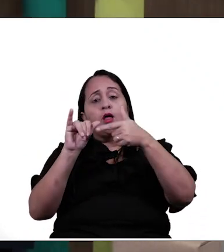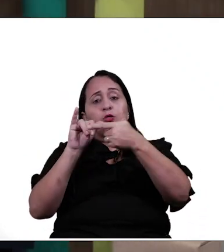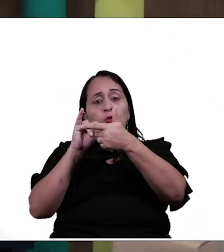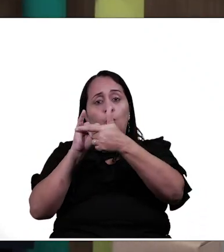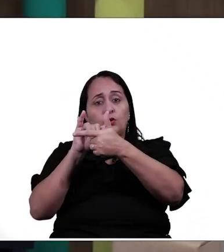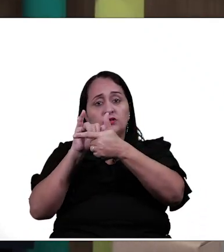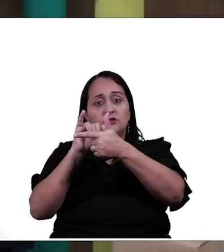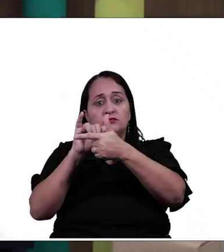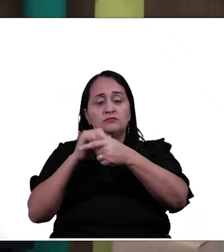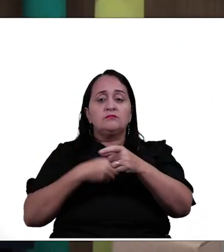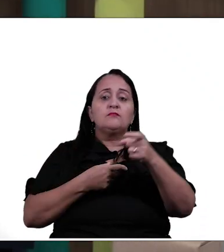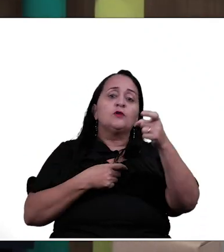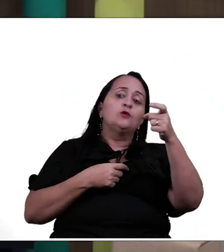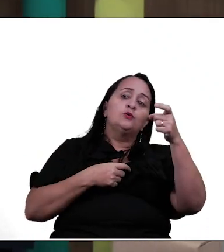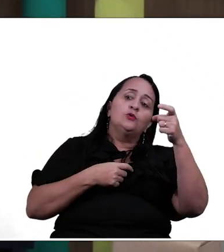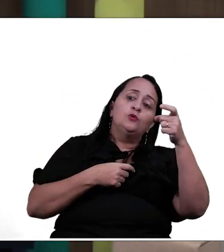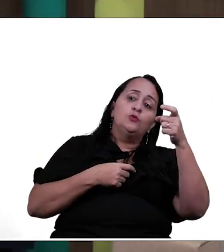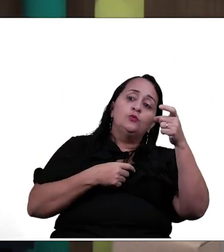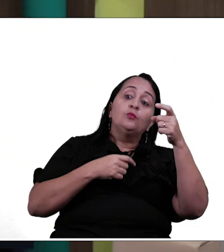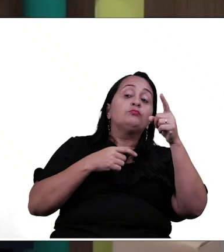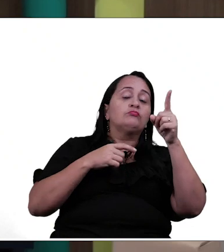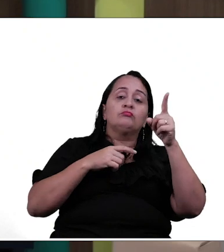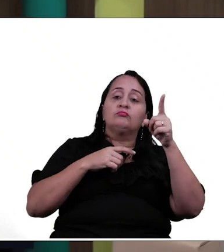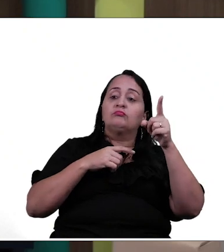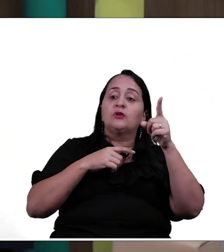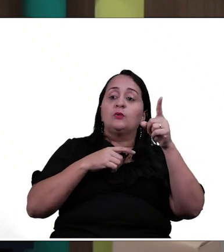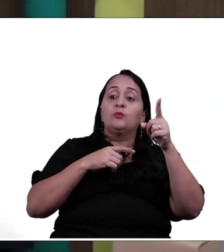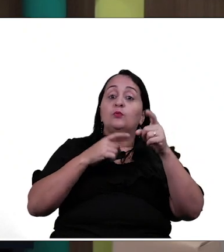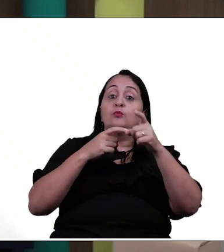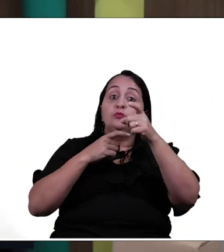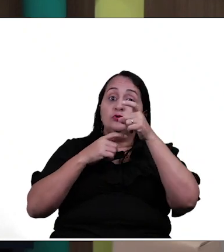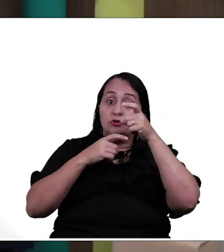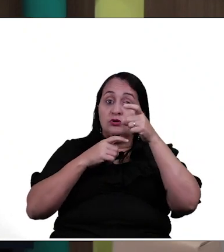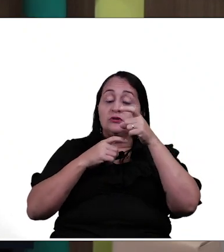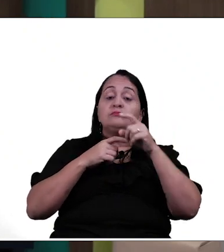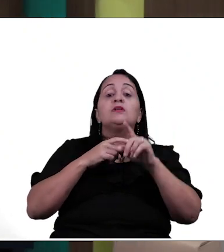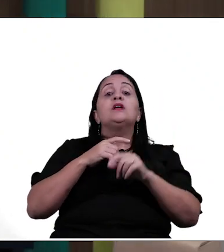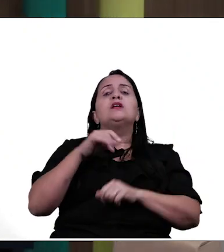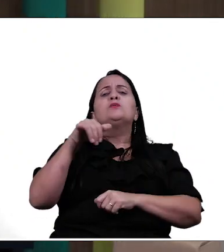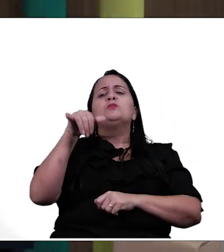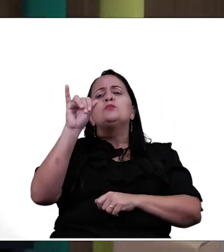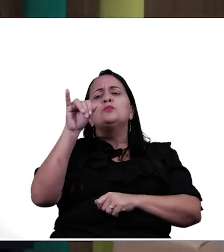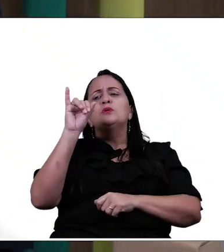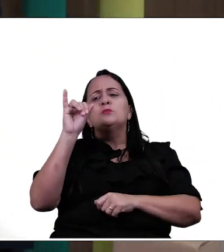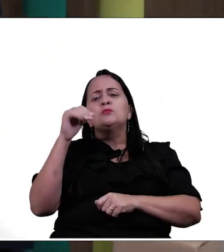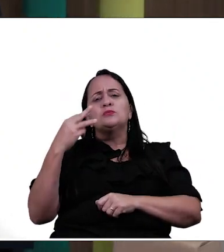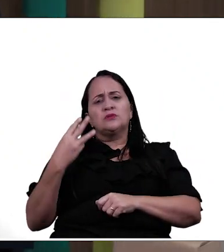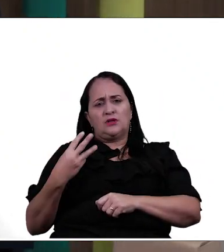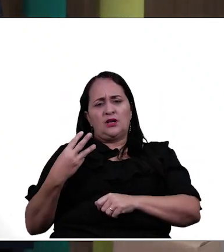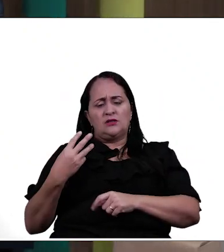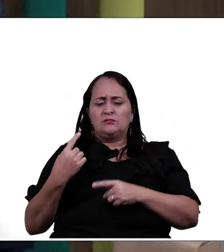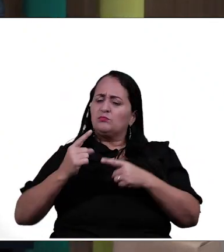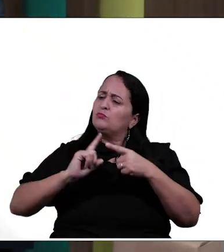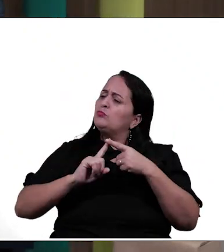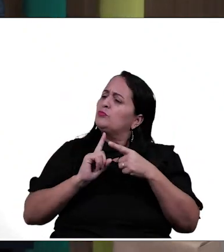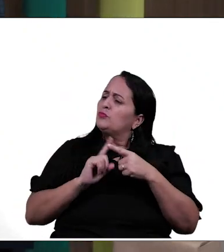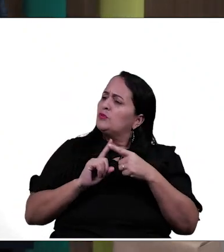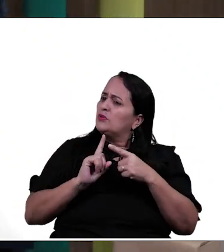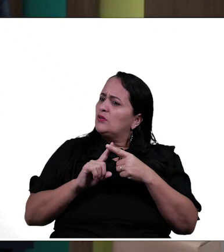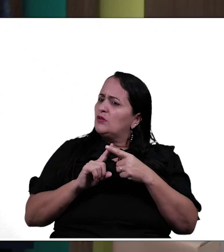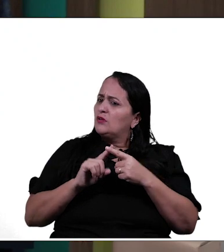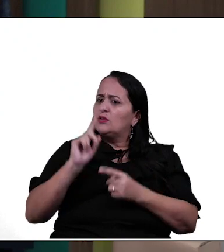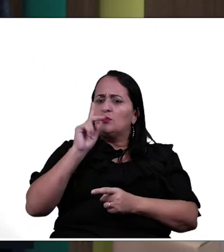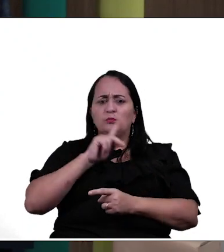eu posso escrever menos 5 sobre 1. Repare, numerador